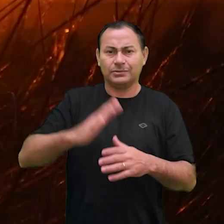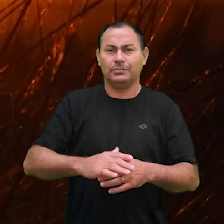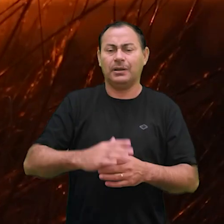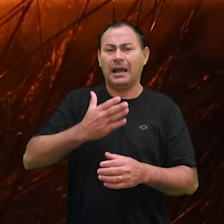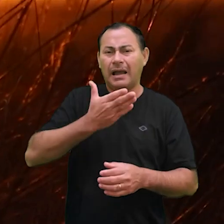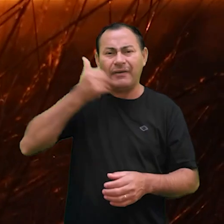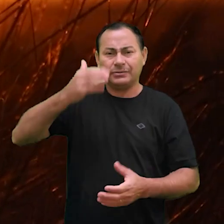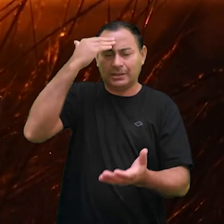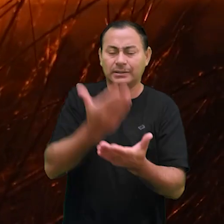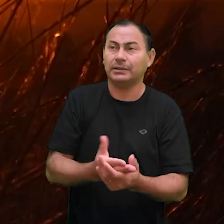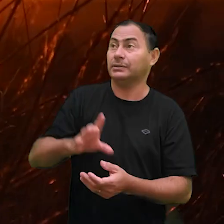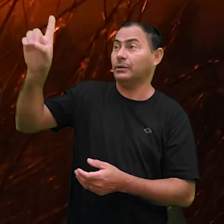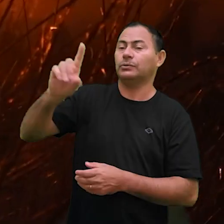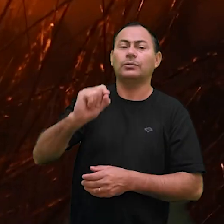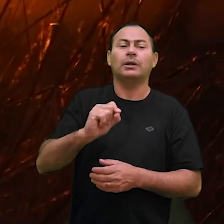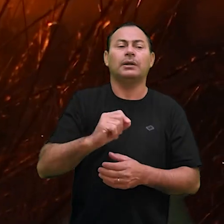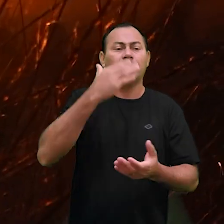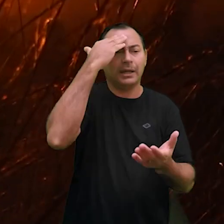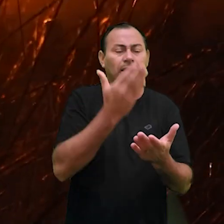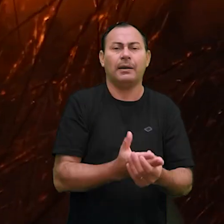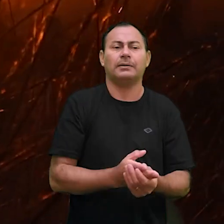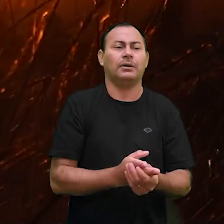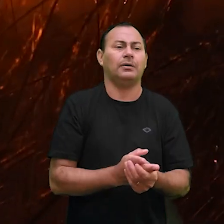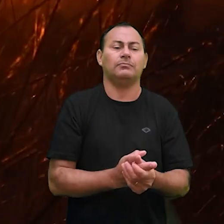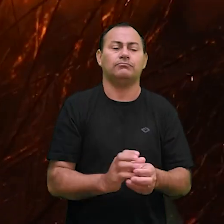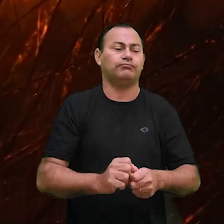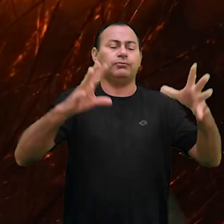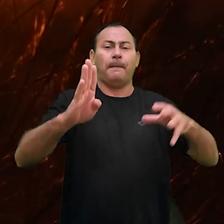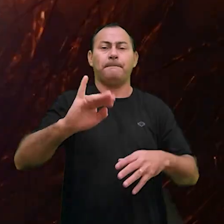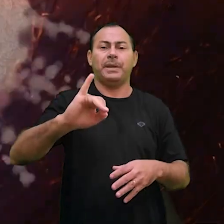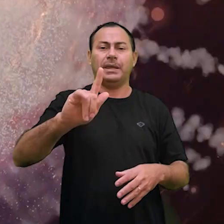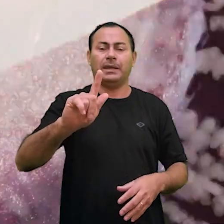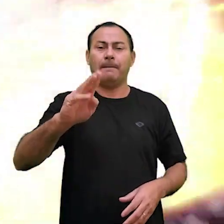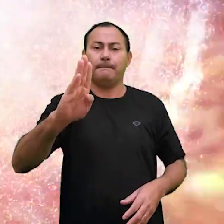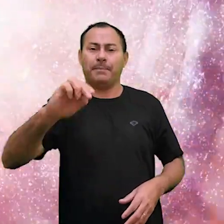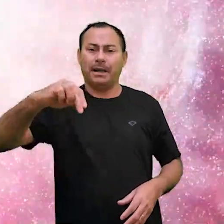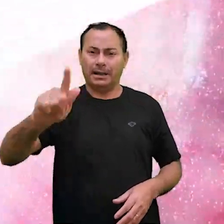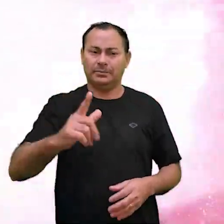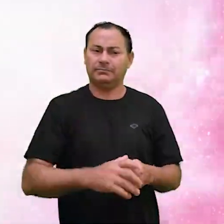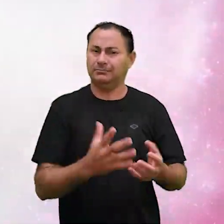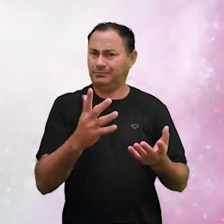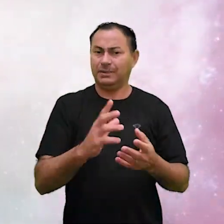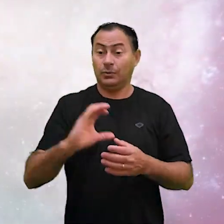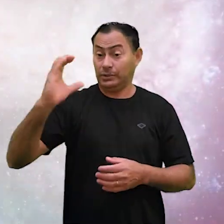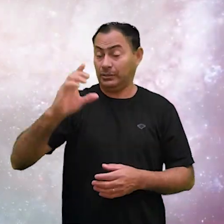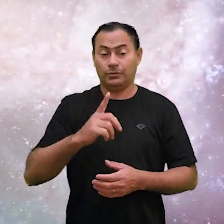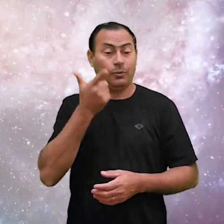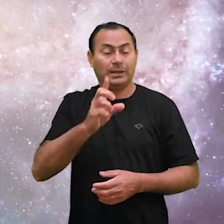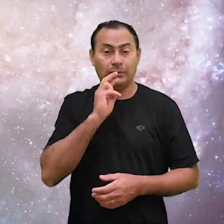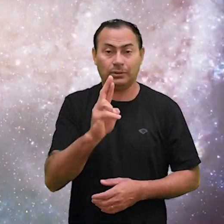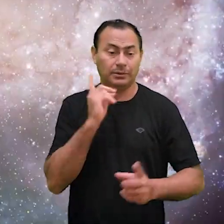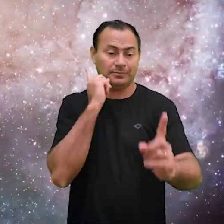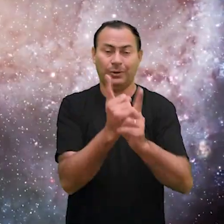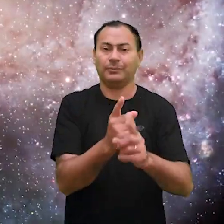É mais fácil crer no Big Deus do que crer no tal de Big Bang. Os cientistas não conseguem